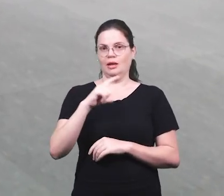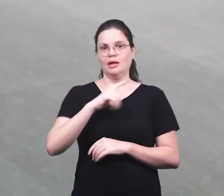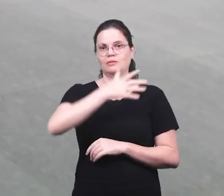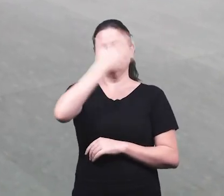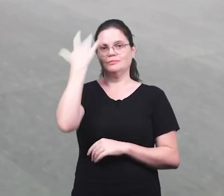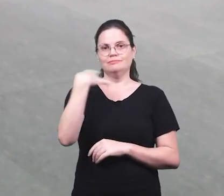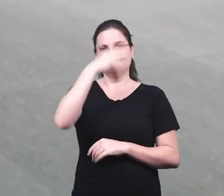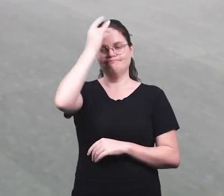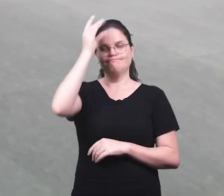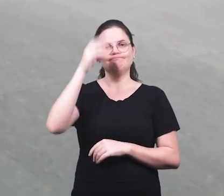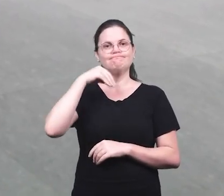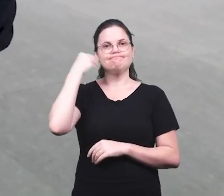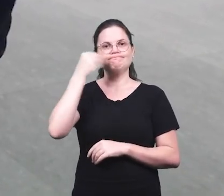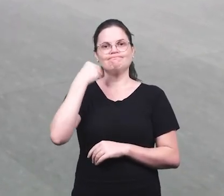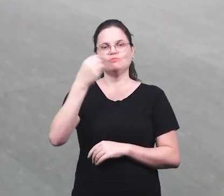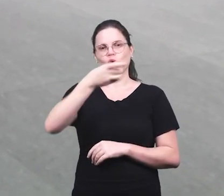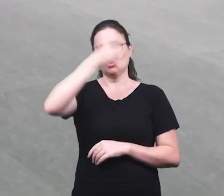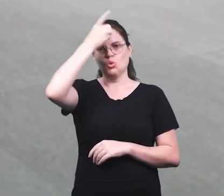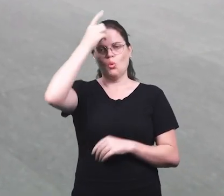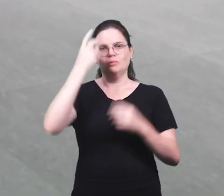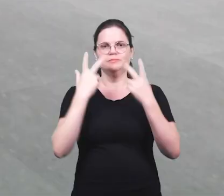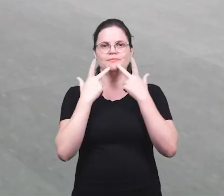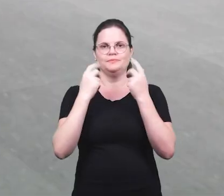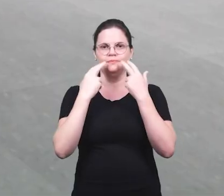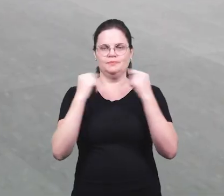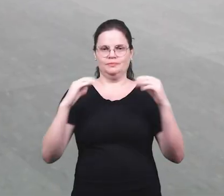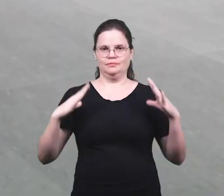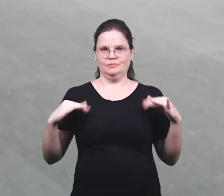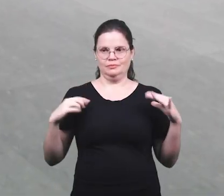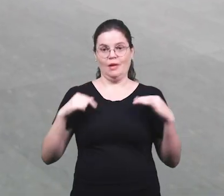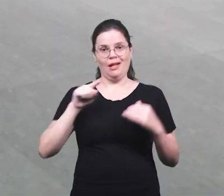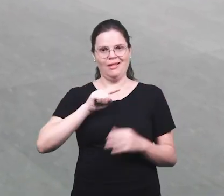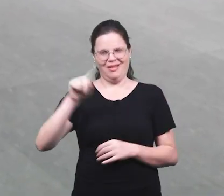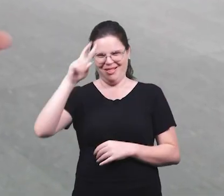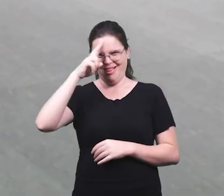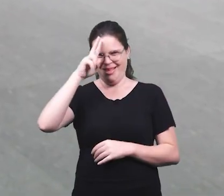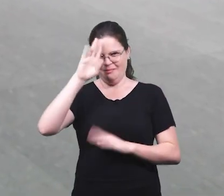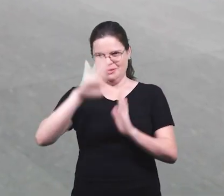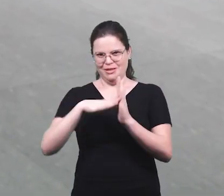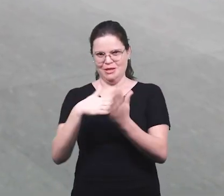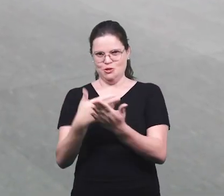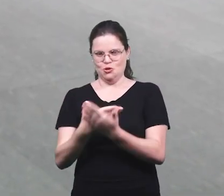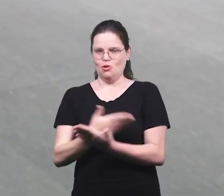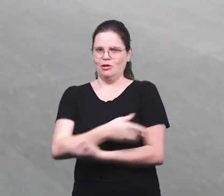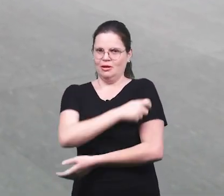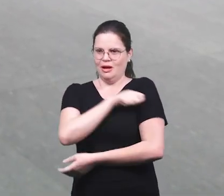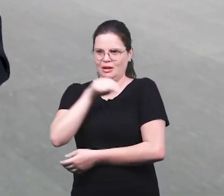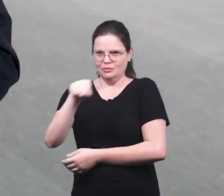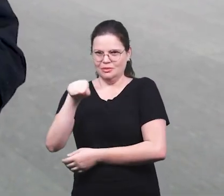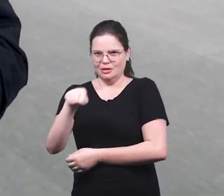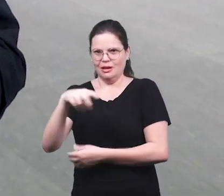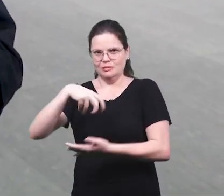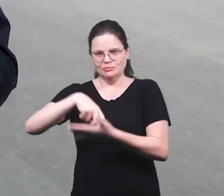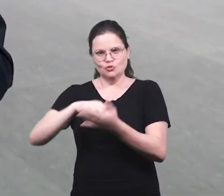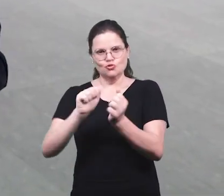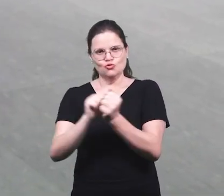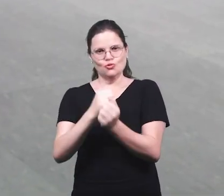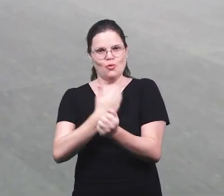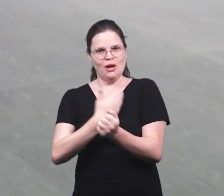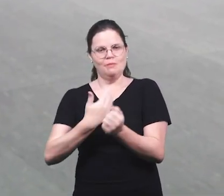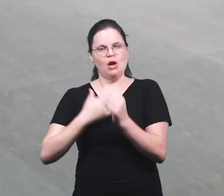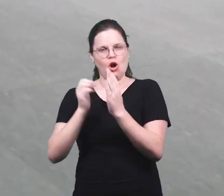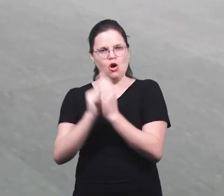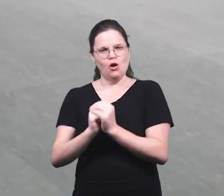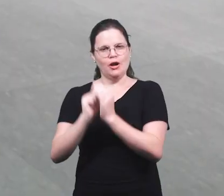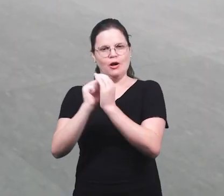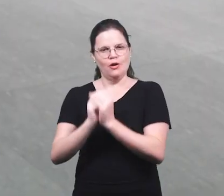Espírito Santo lá no Kansas, e uma estudante, ela tinha 30 anos, e ela